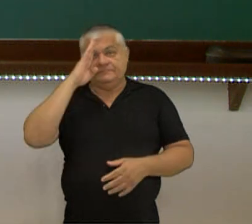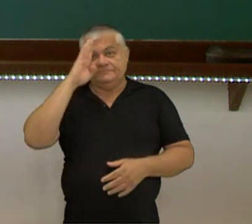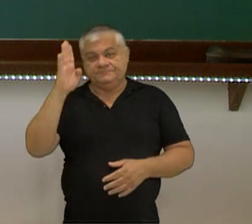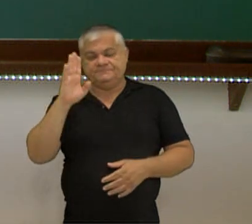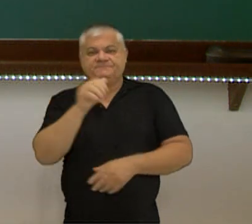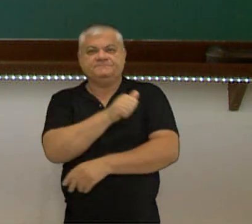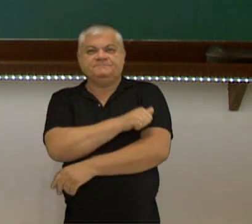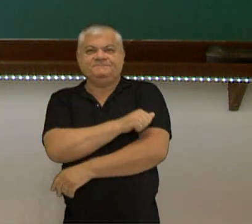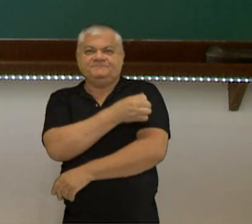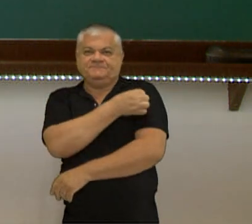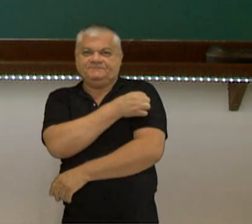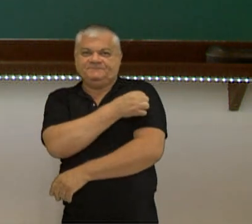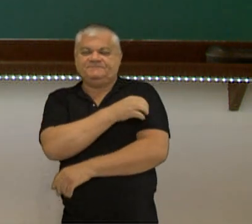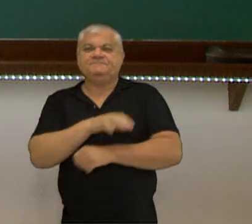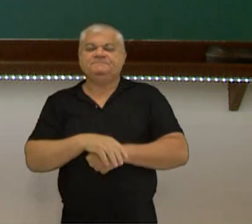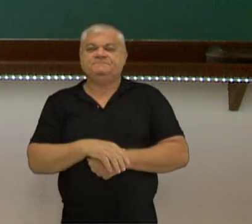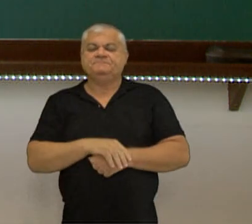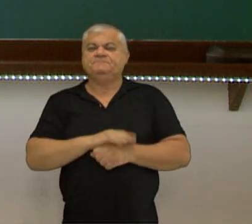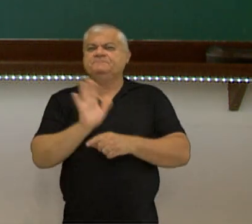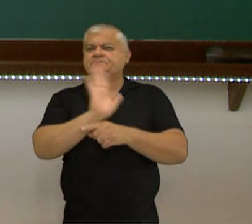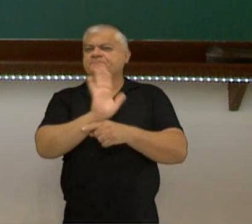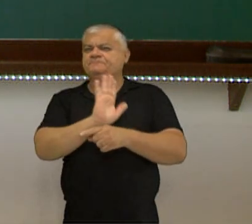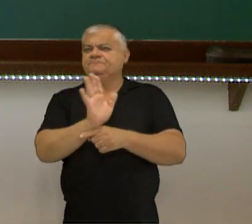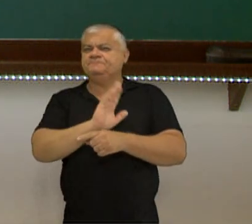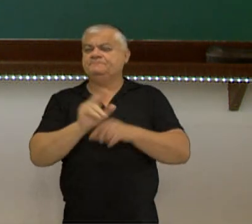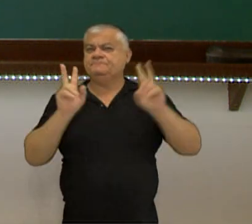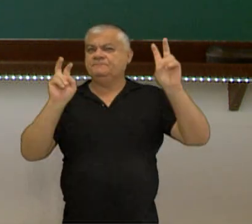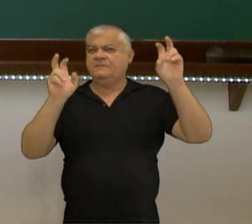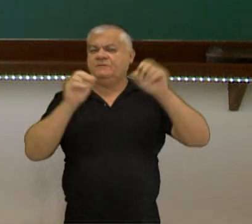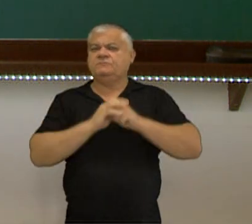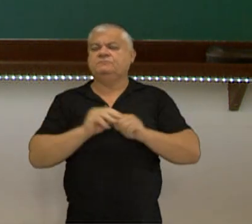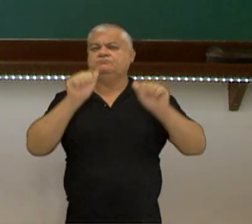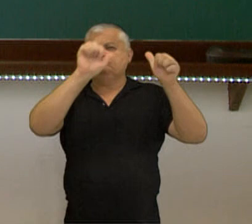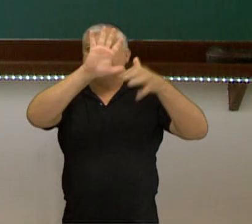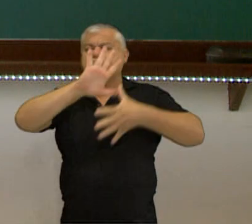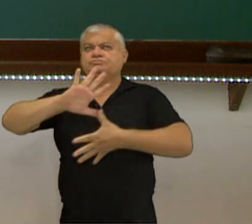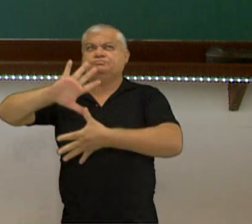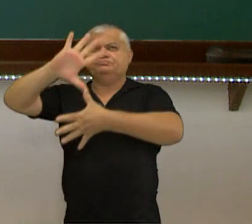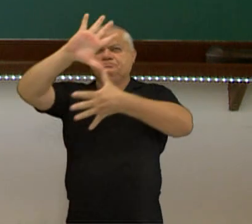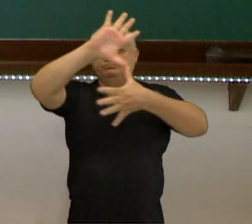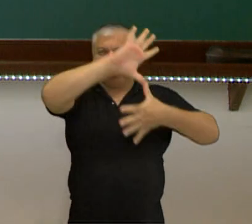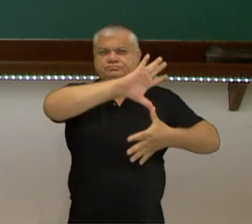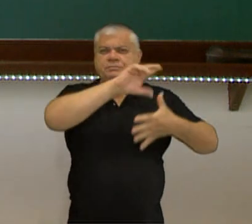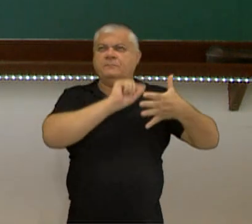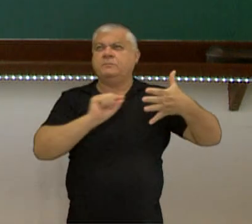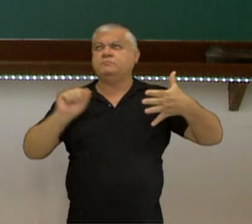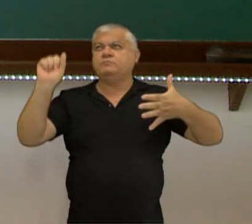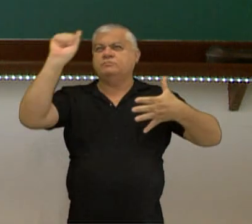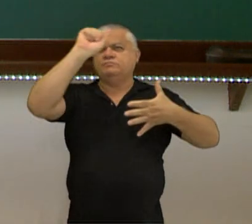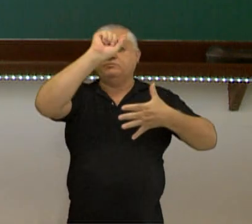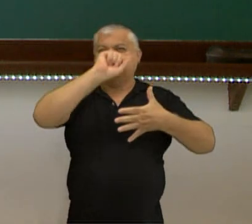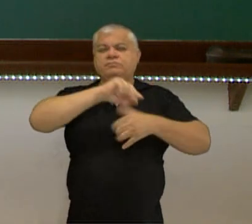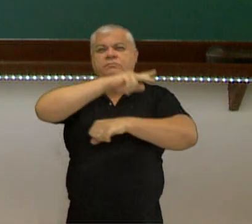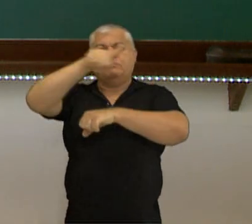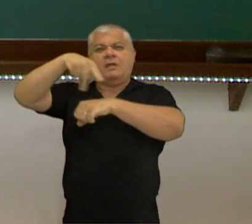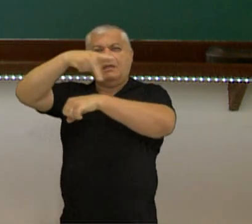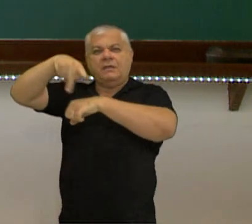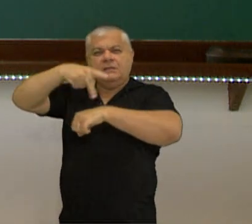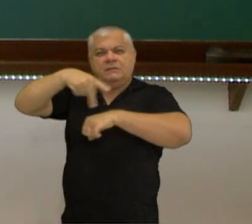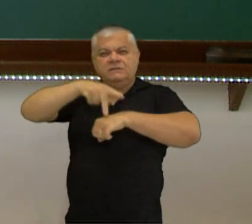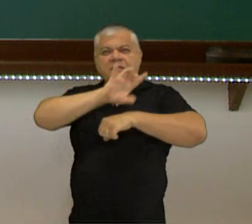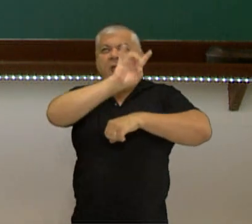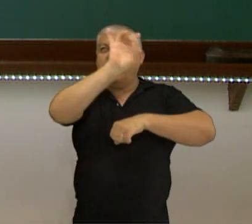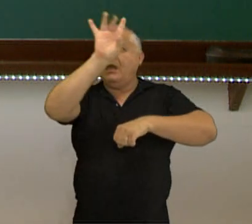Olá, estudantes do sexto ano. Neste vídeo vamos falar sobre os continentes, divisão política, características